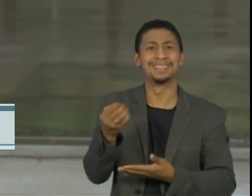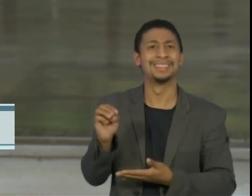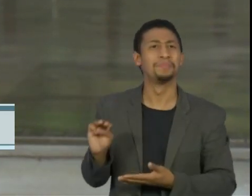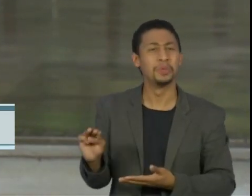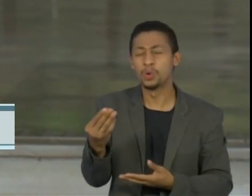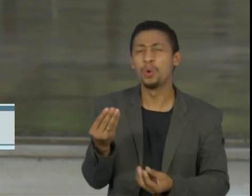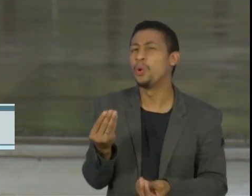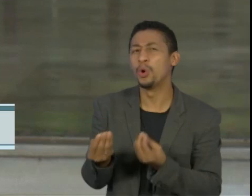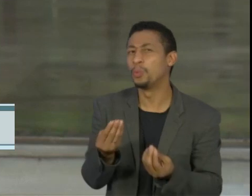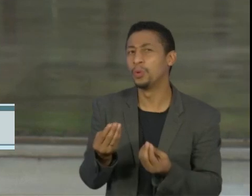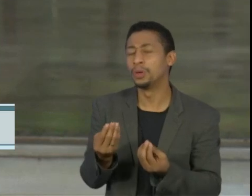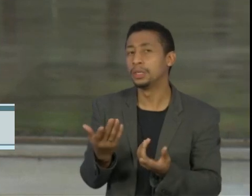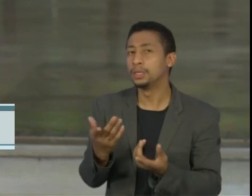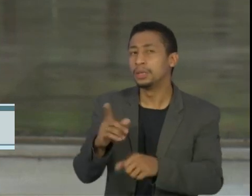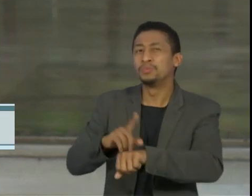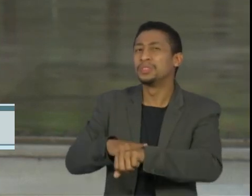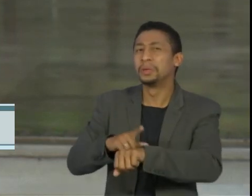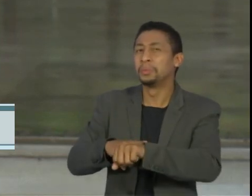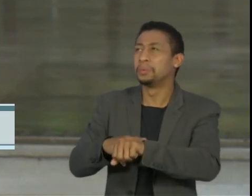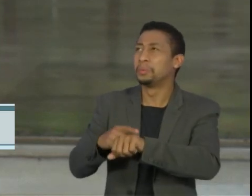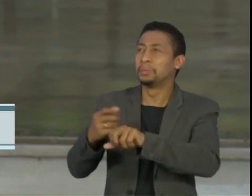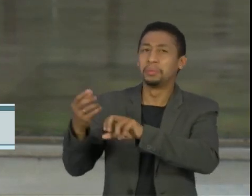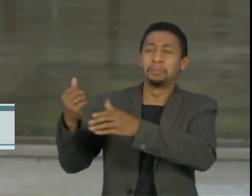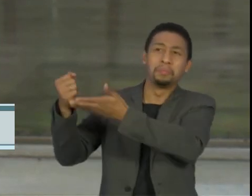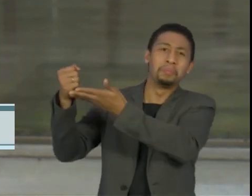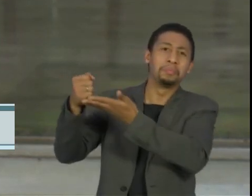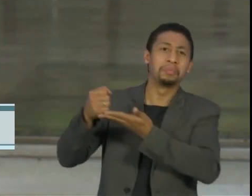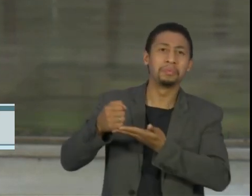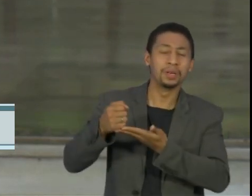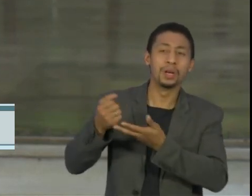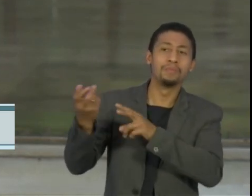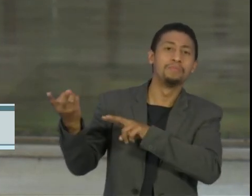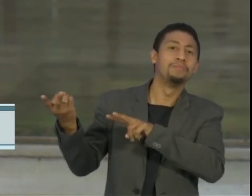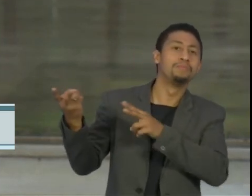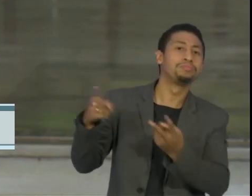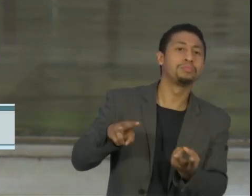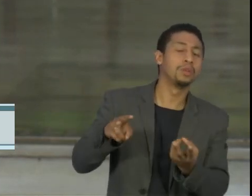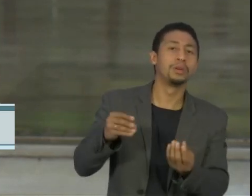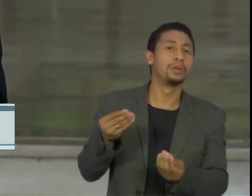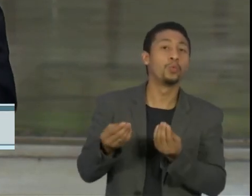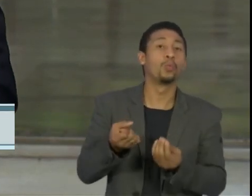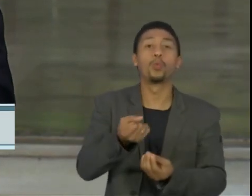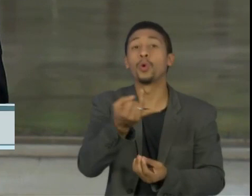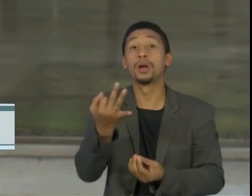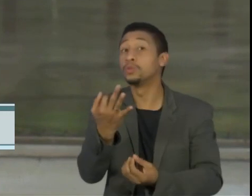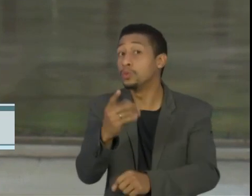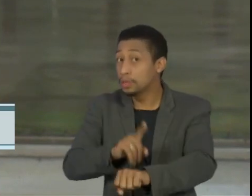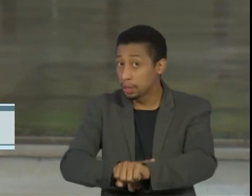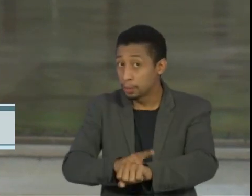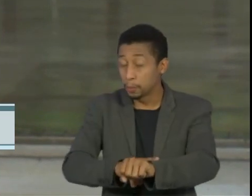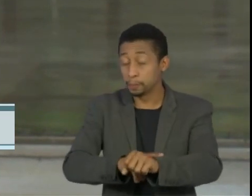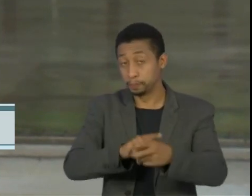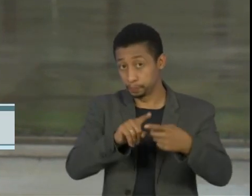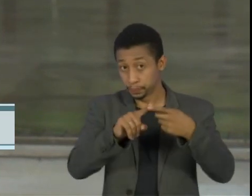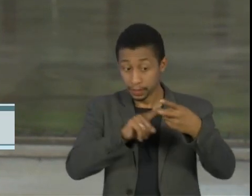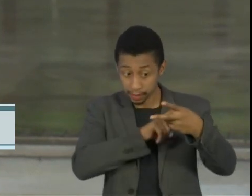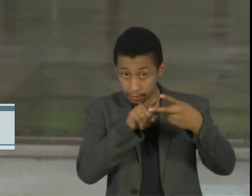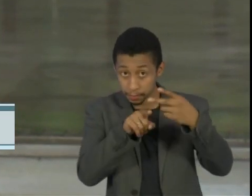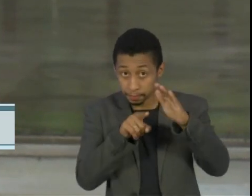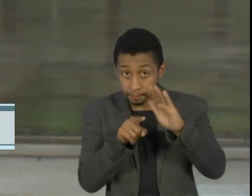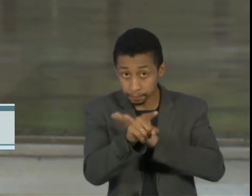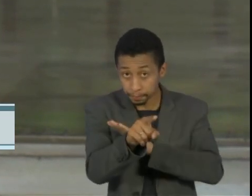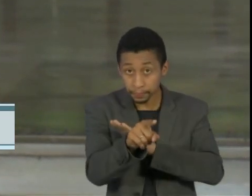essa transferência de tecnologia depois da aprovação do protocolo da vacina? A segunda pergunta que eu tenho é sobre a